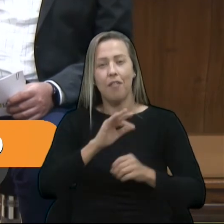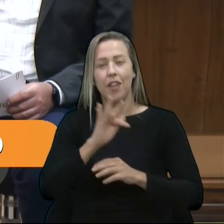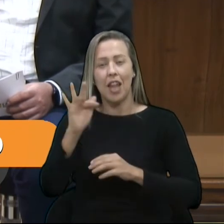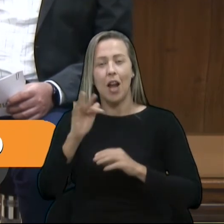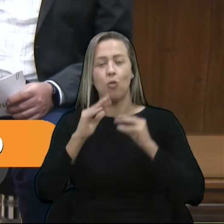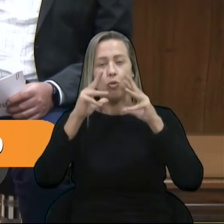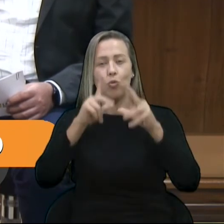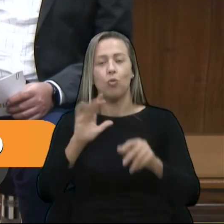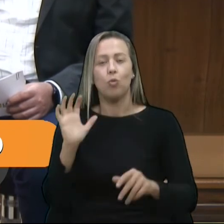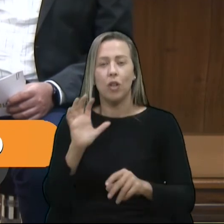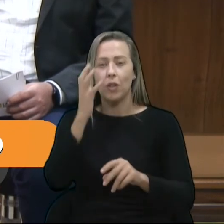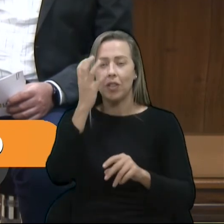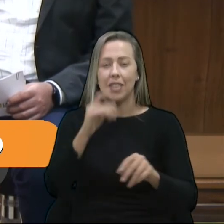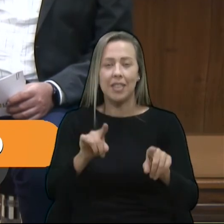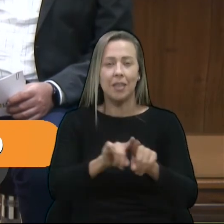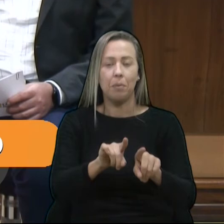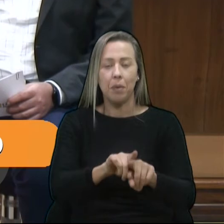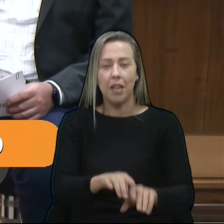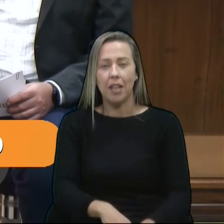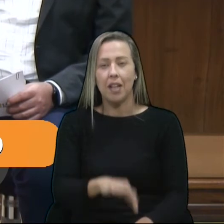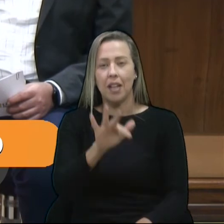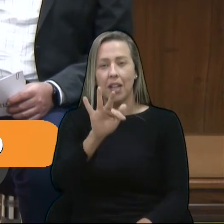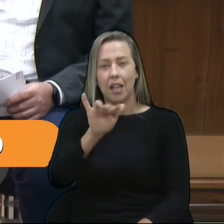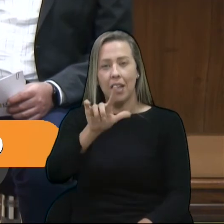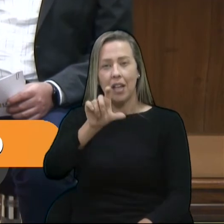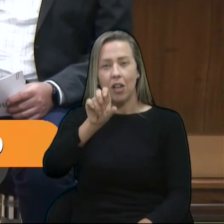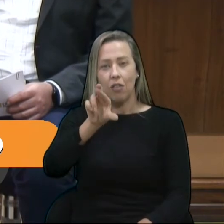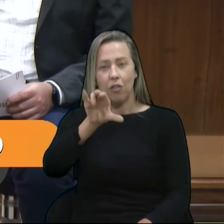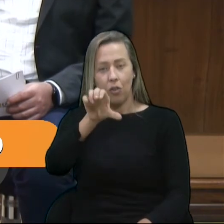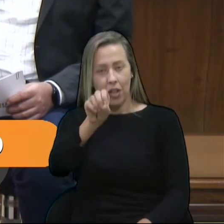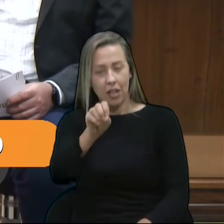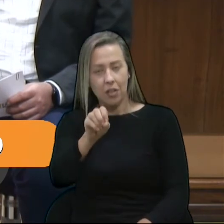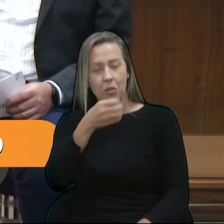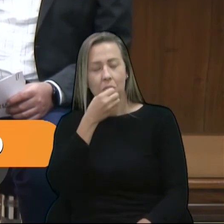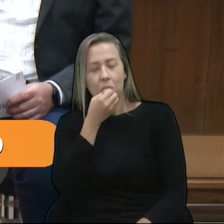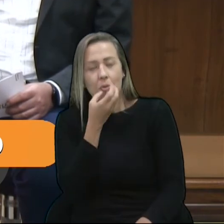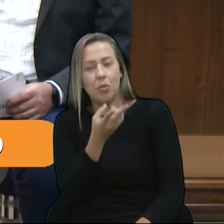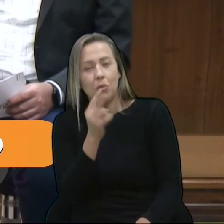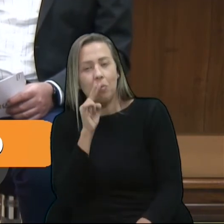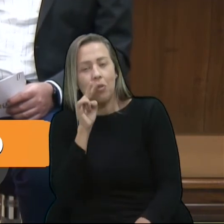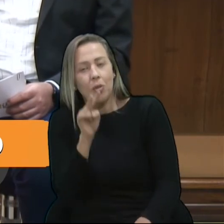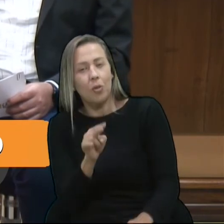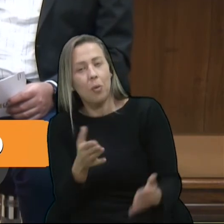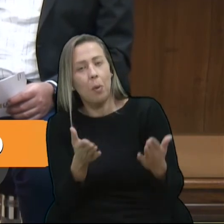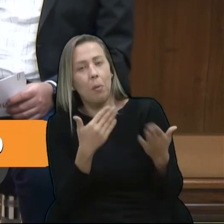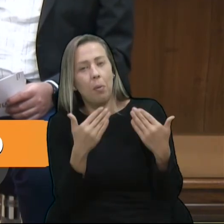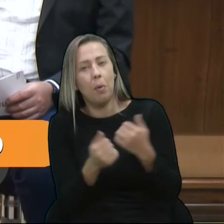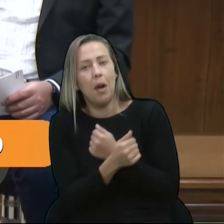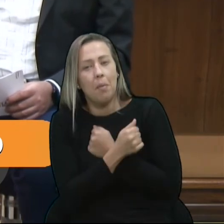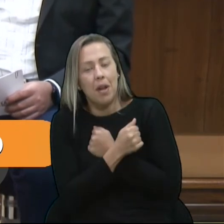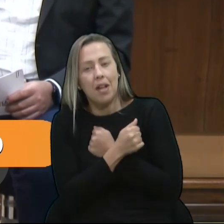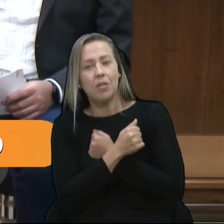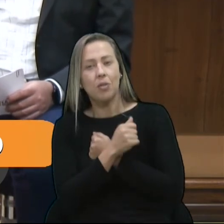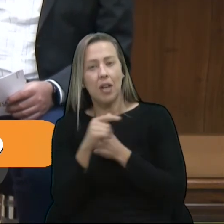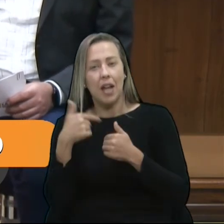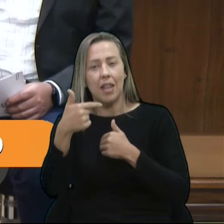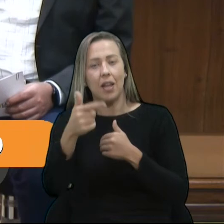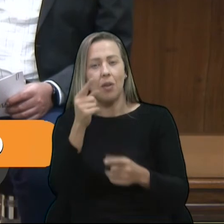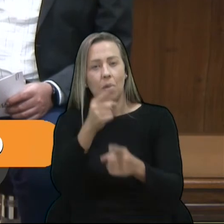tudo acontece. Floriano Flores, foi muito bom revê-lo, amigo, um abraço e até nosso próximo